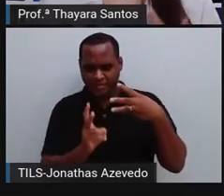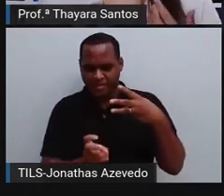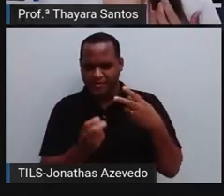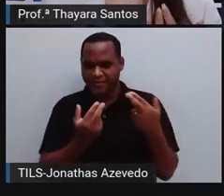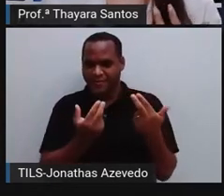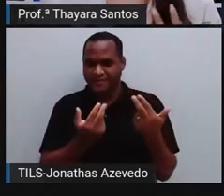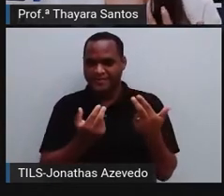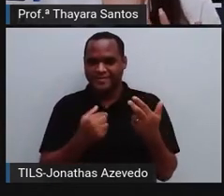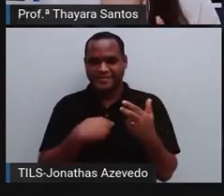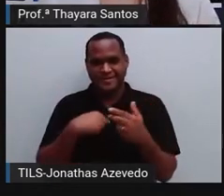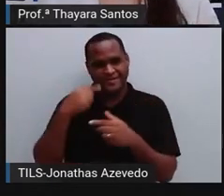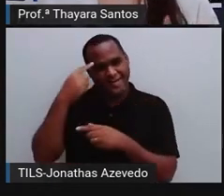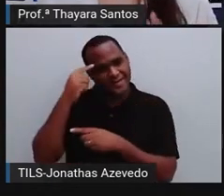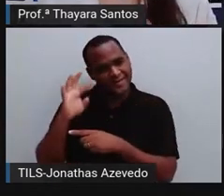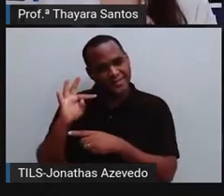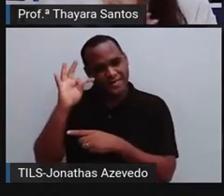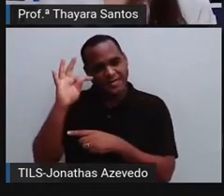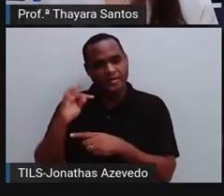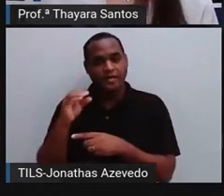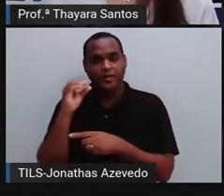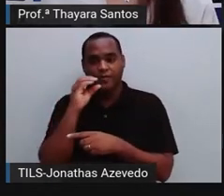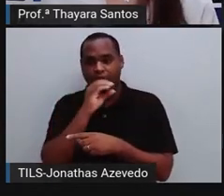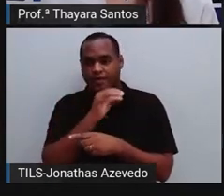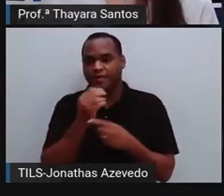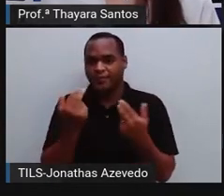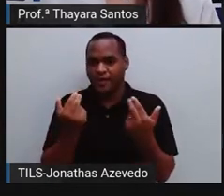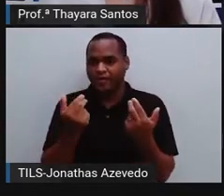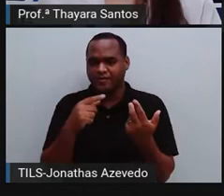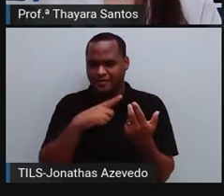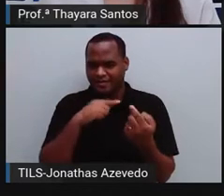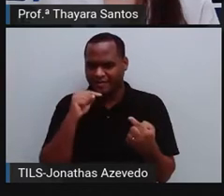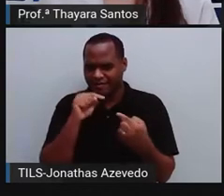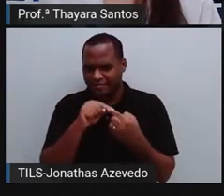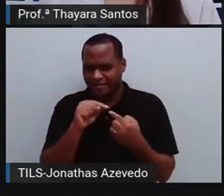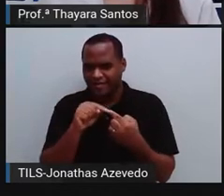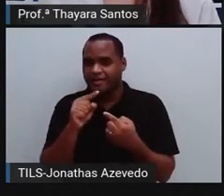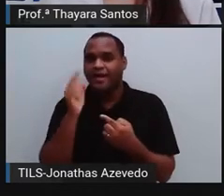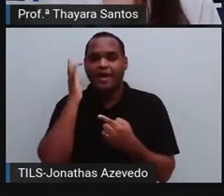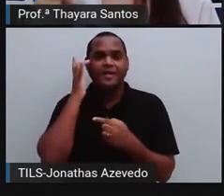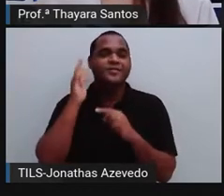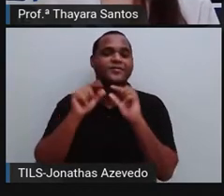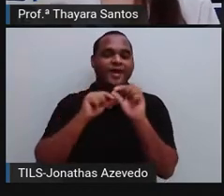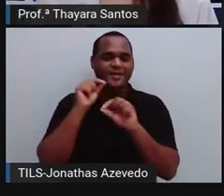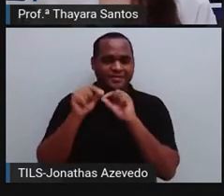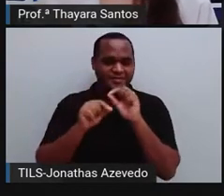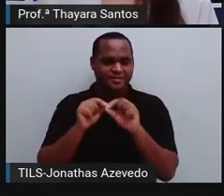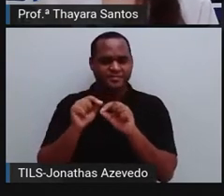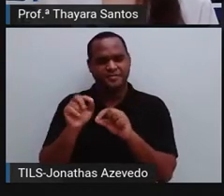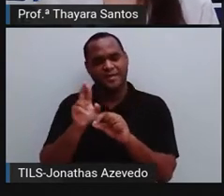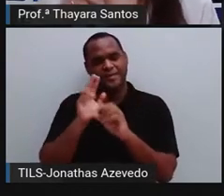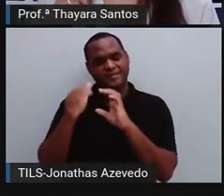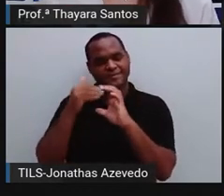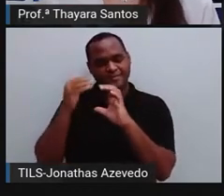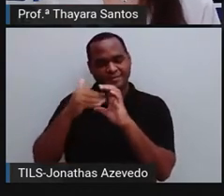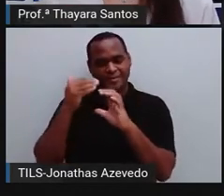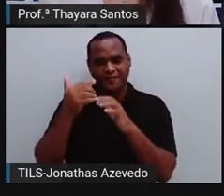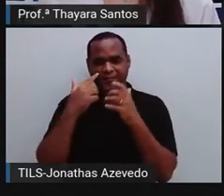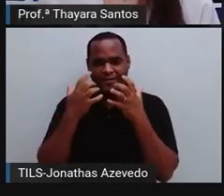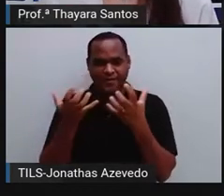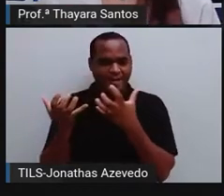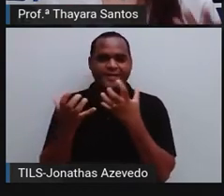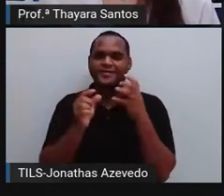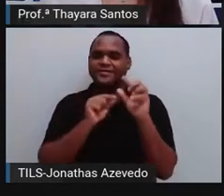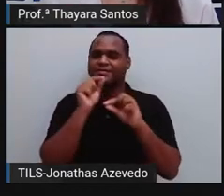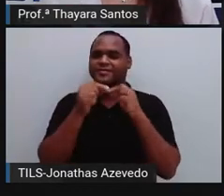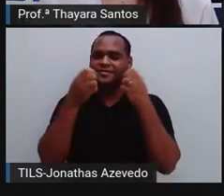coisa? Será que temperatura, calor e sensação térmica quer dizer a mesma coisa? O que é que vocês acham? Me respondam aqui no chat que eu quero dar uma conferida para